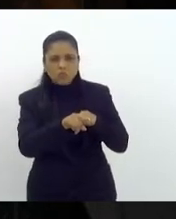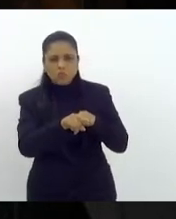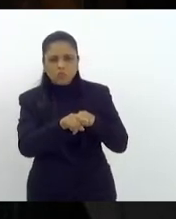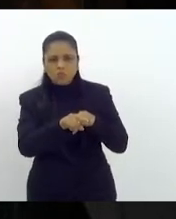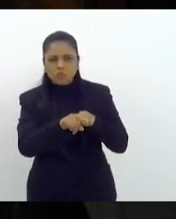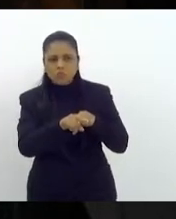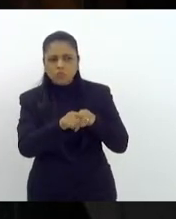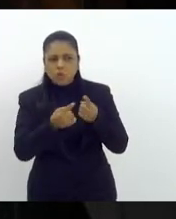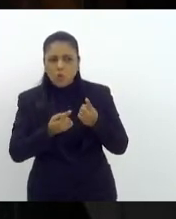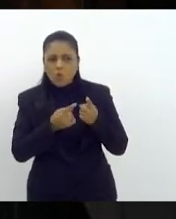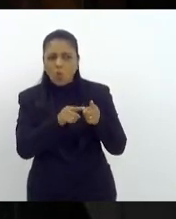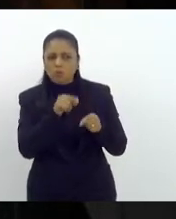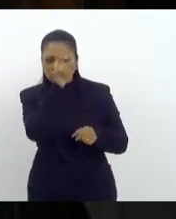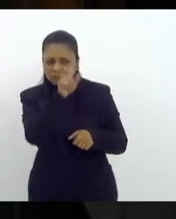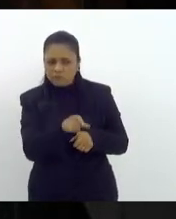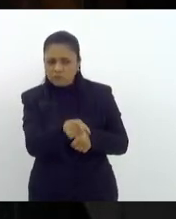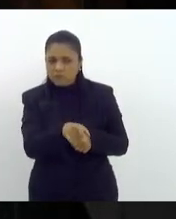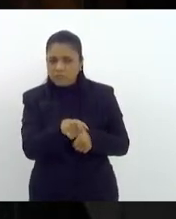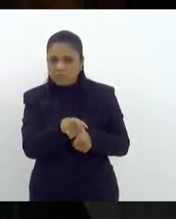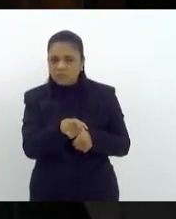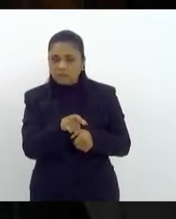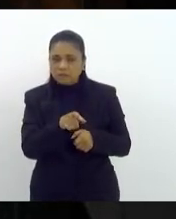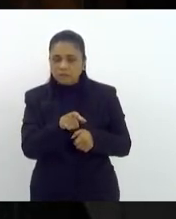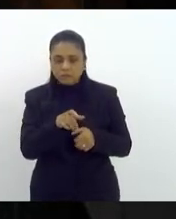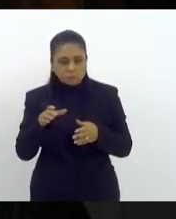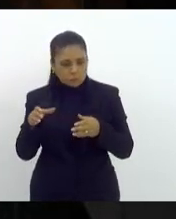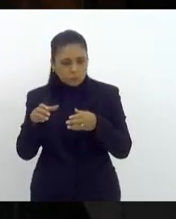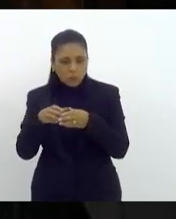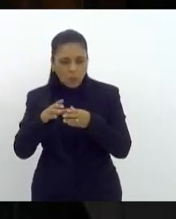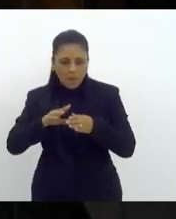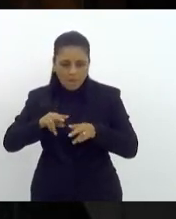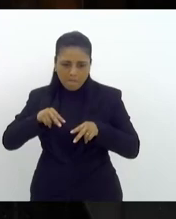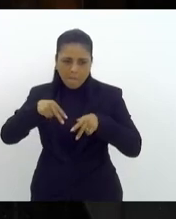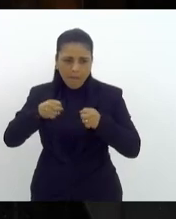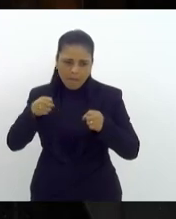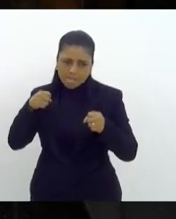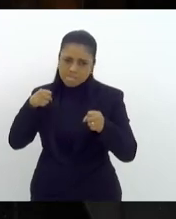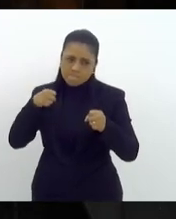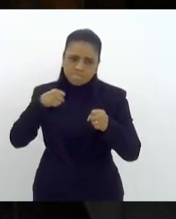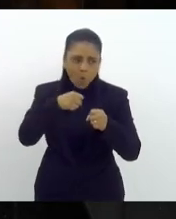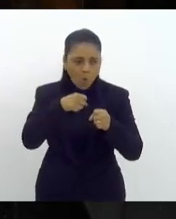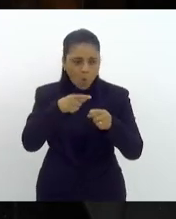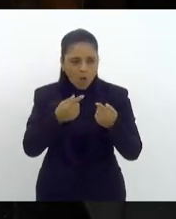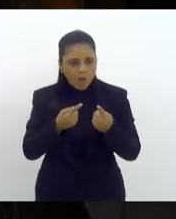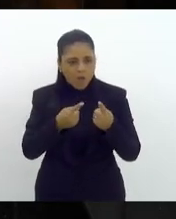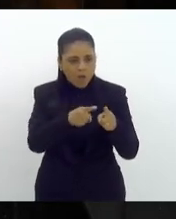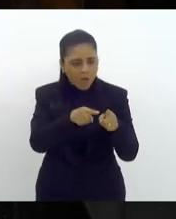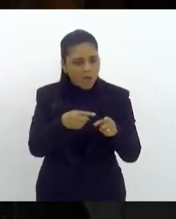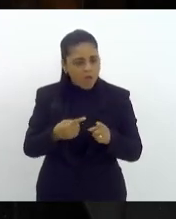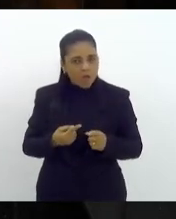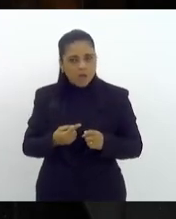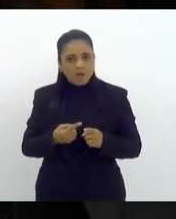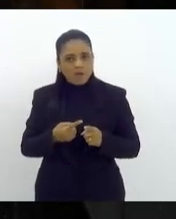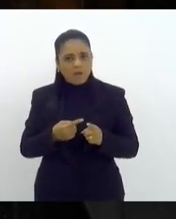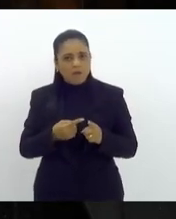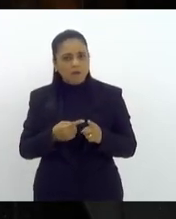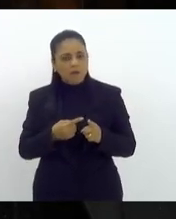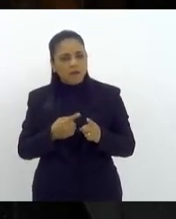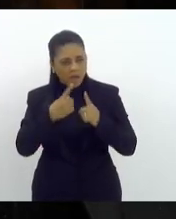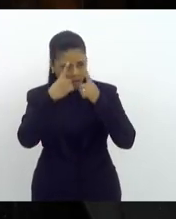havia aqui uma um levante nesse Manicômio e eles marombado do jeito que estão